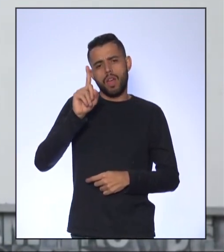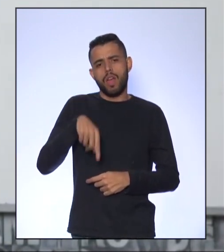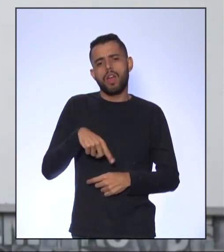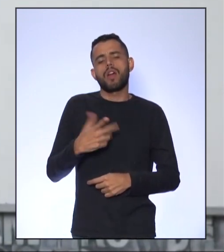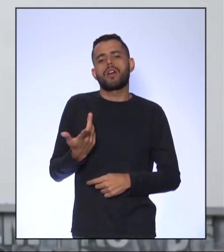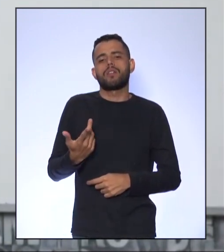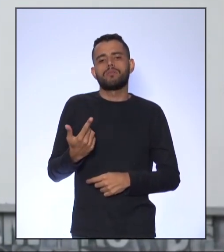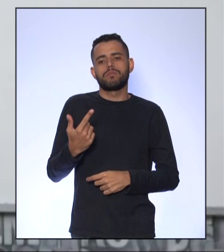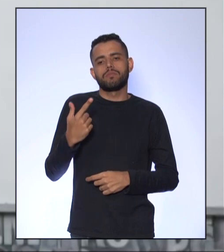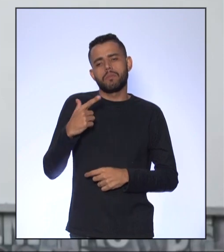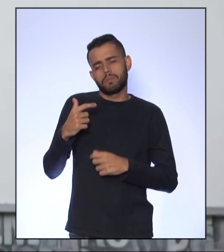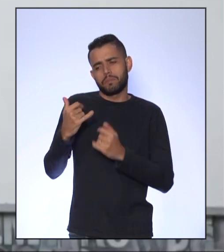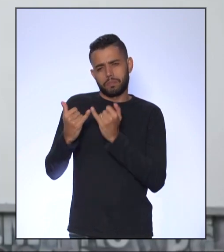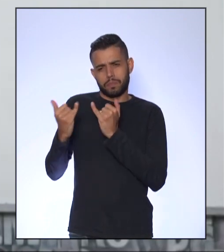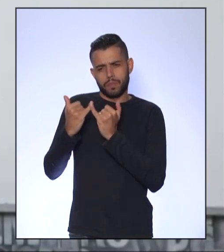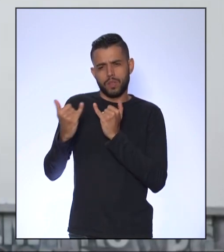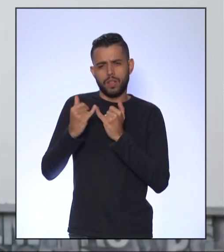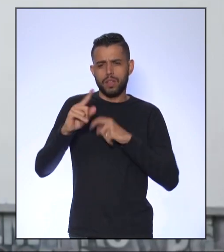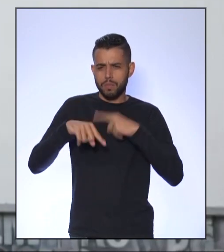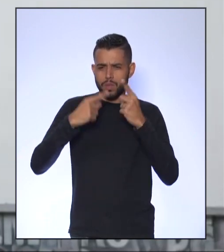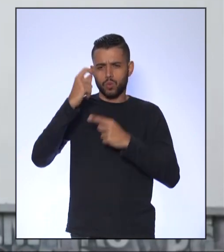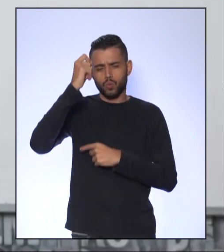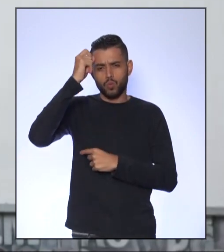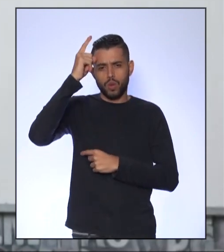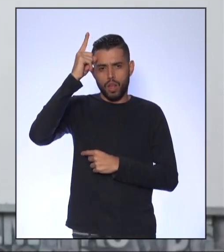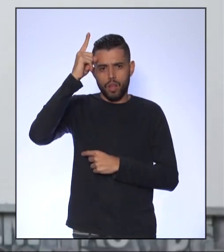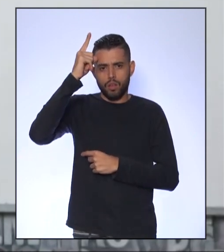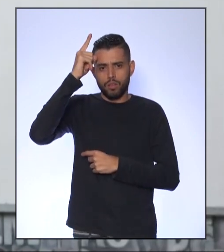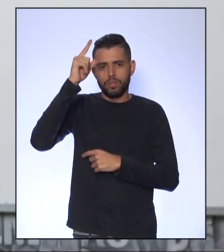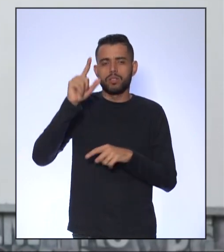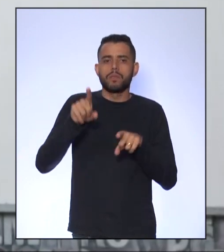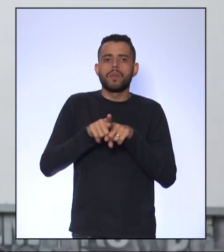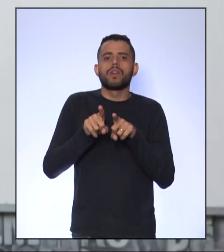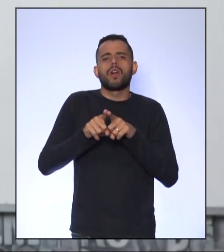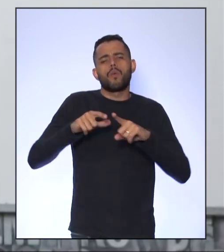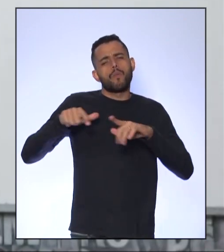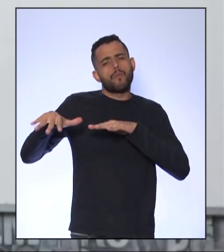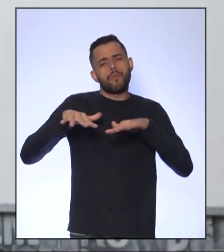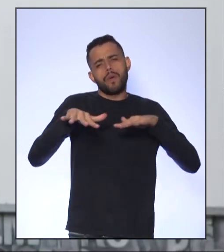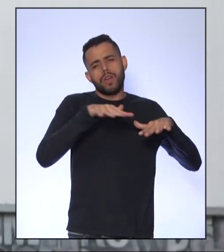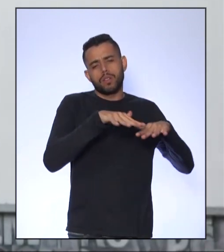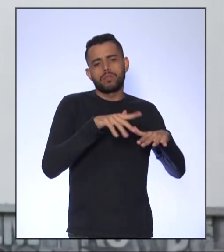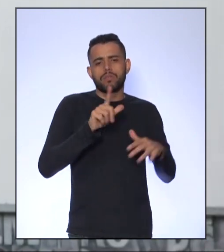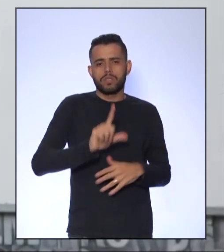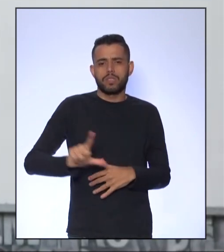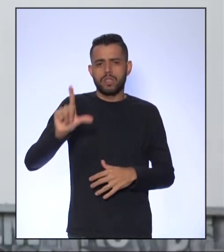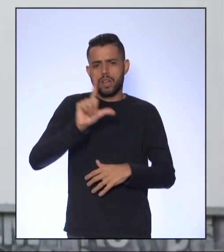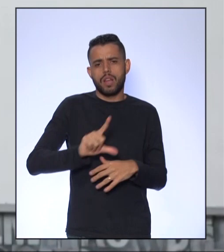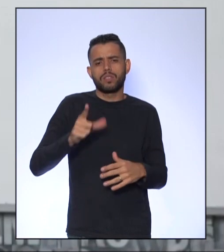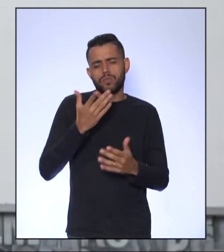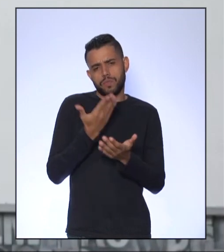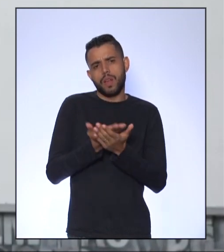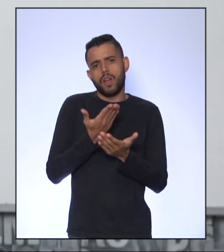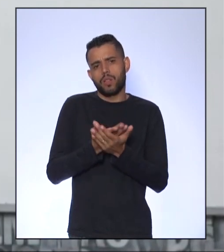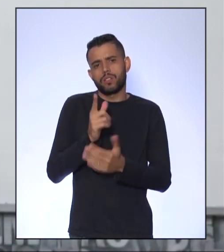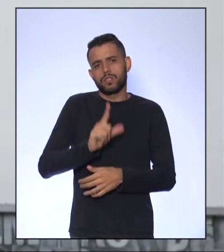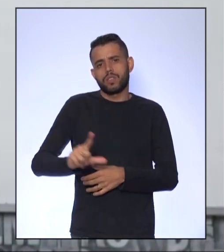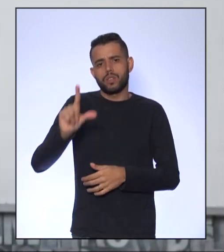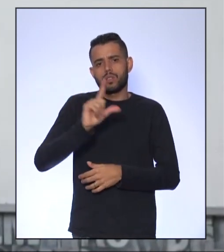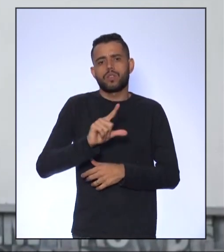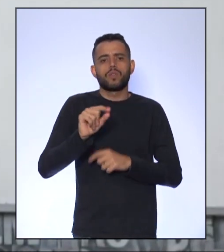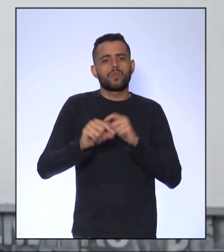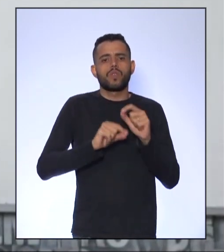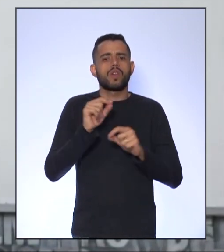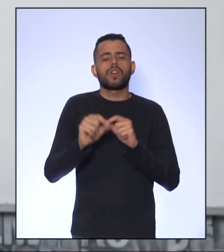do renascimento cultural, é também uma corrente literária, que você vai ver na aula de literatura, possivelmente, que